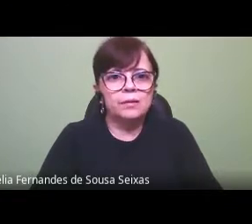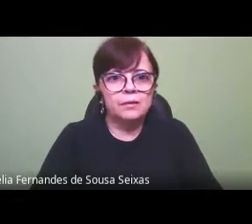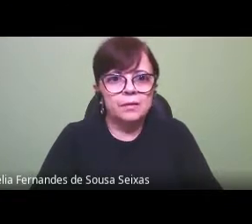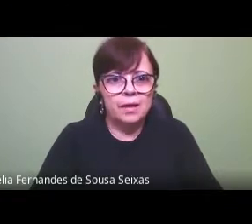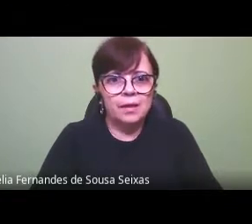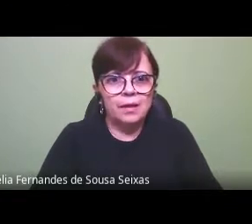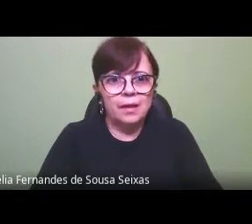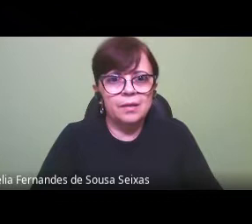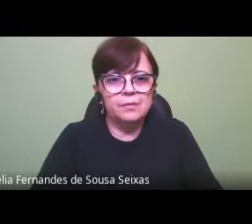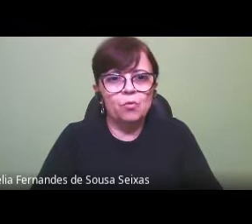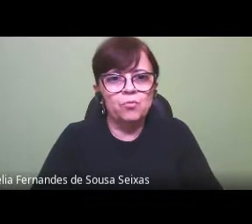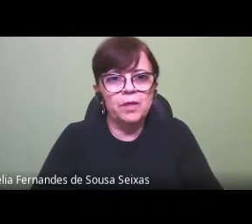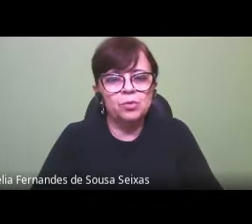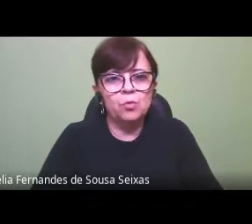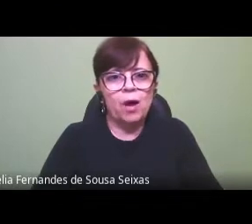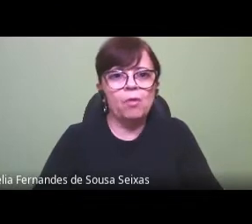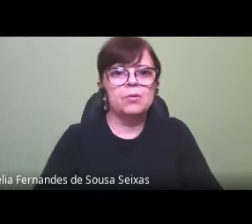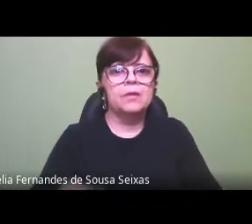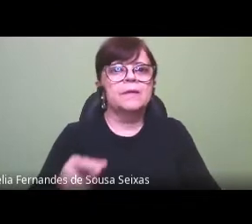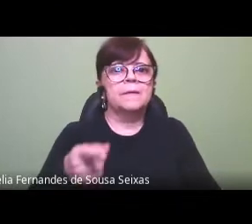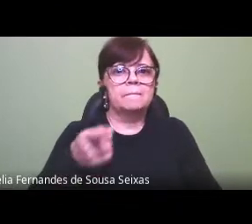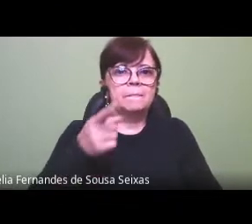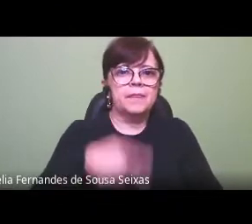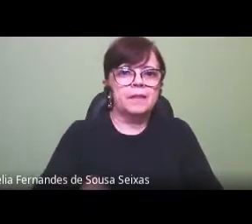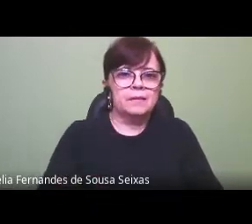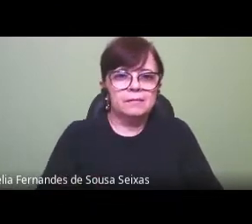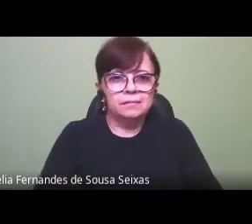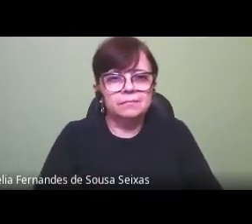Quando é movimento igual,